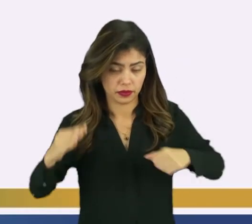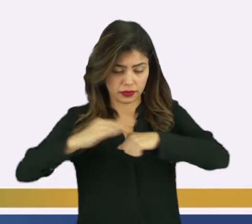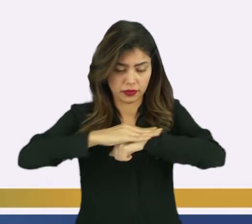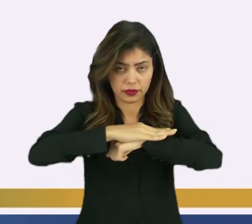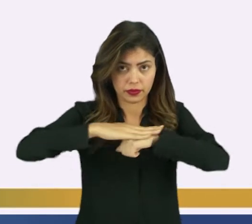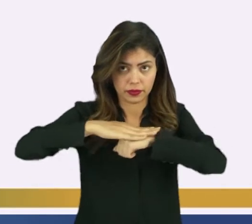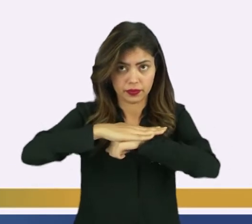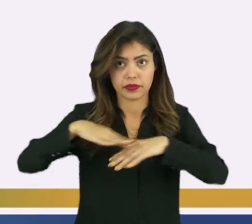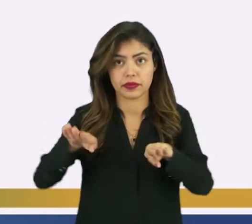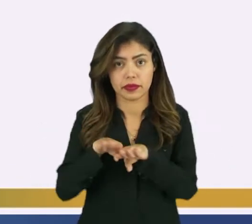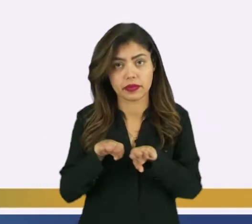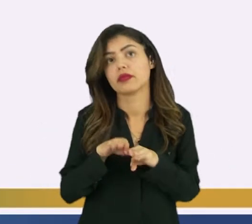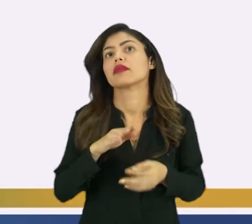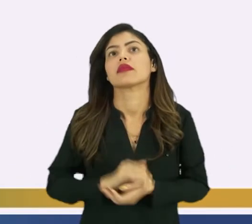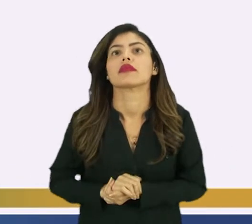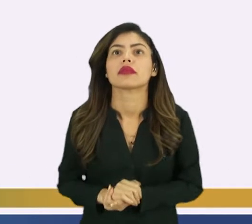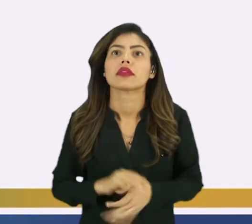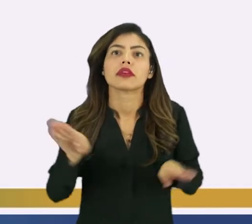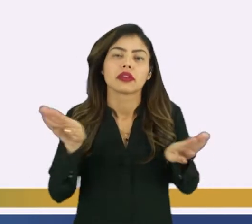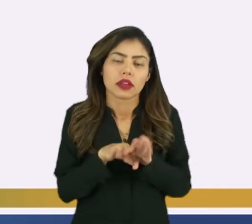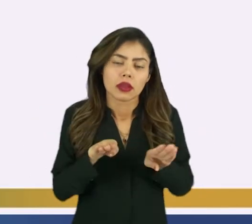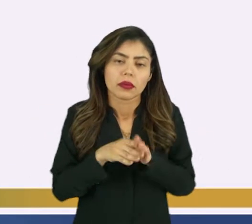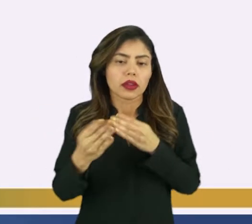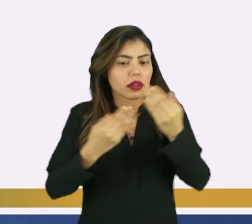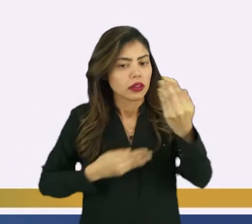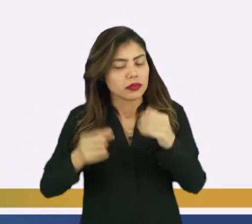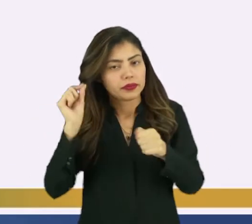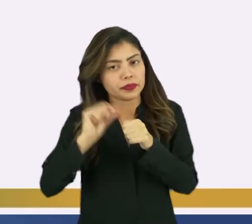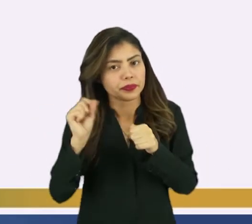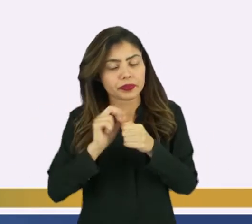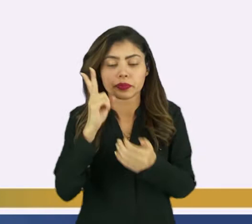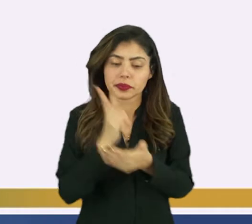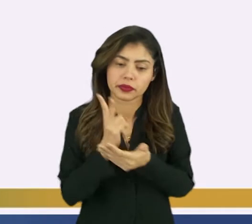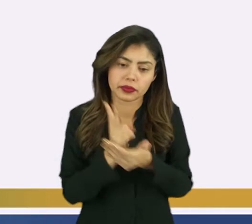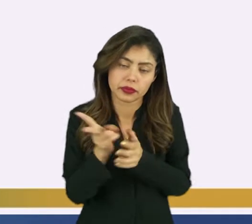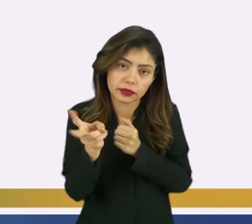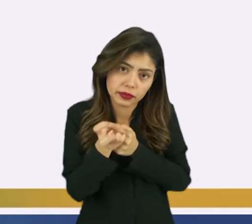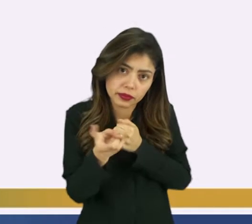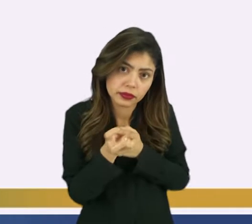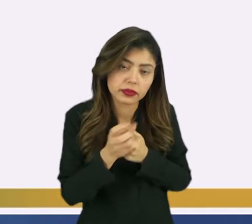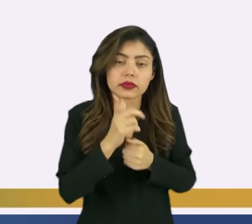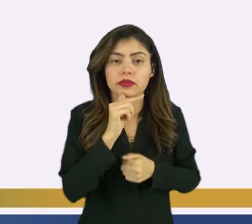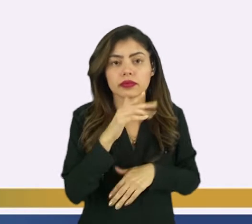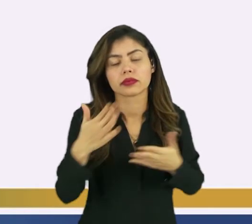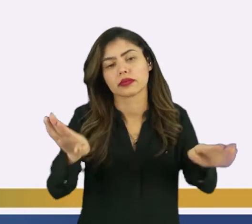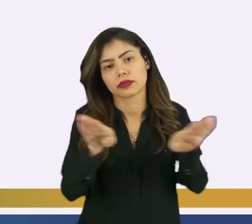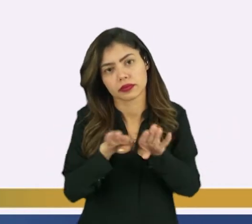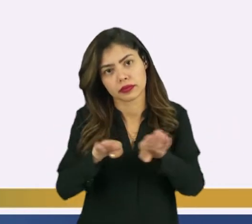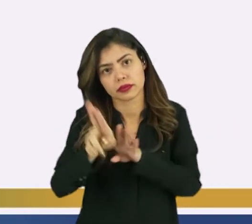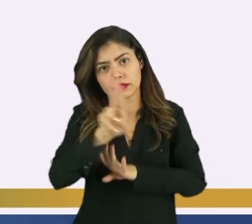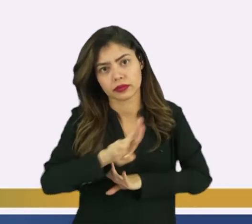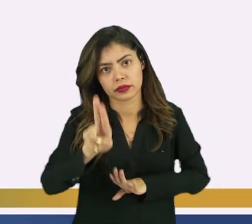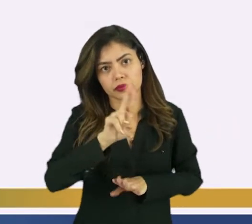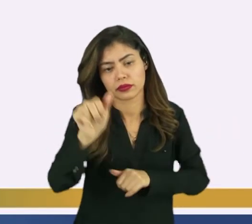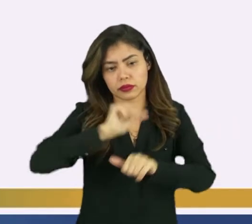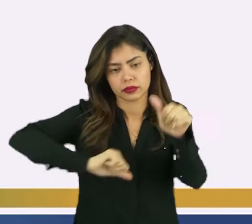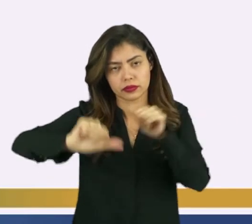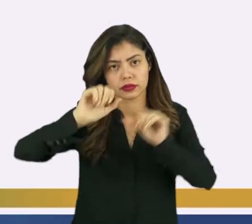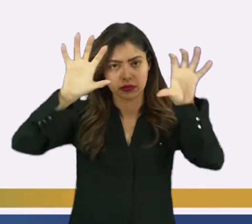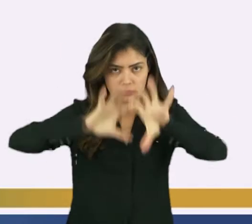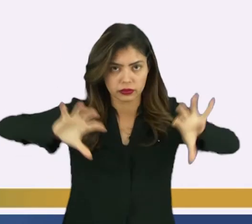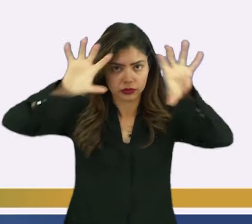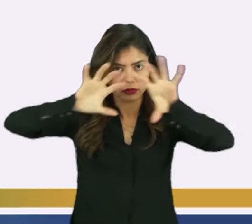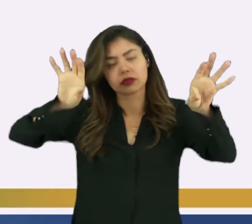obtida através da própria pele, tá? Que também vai estar realizando, ao mesmo tempo que recebe a água, também vai ajudar a realizar o processo de